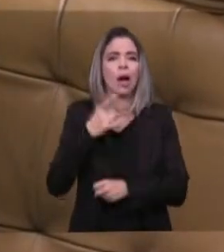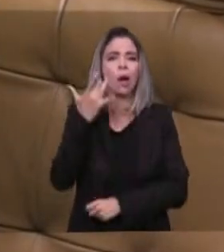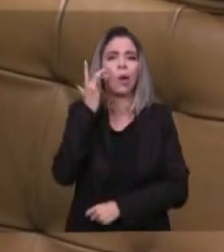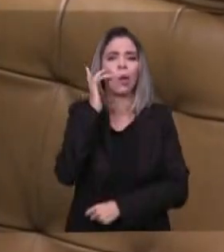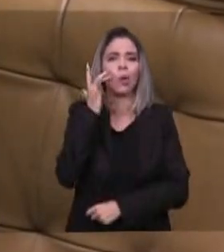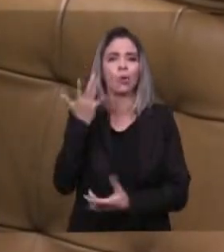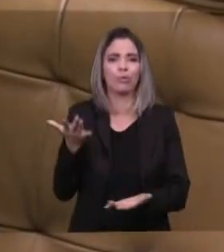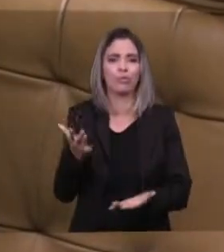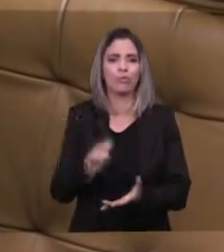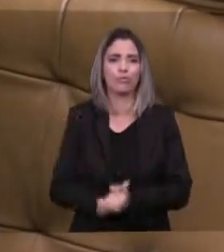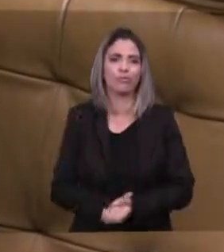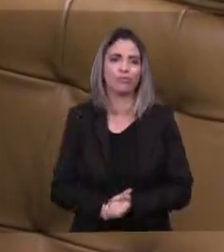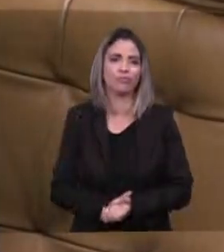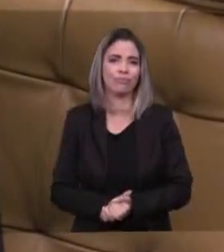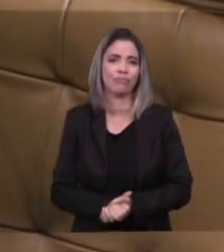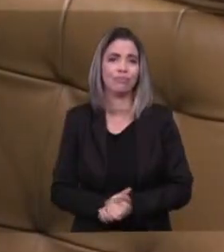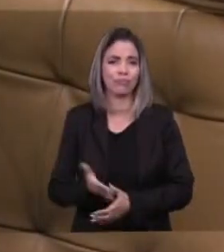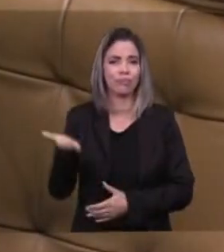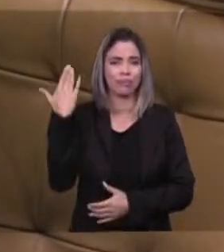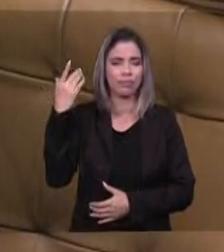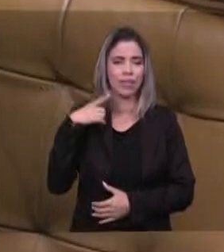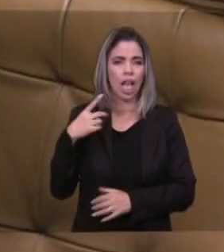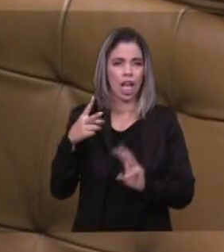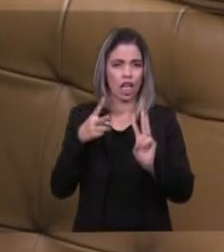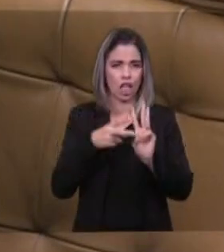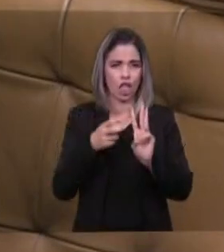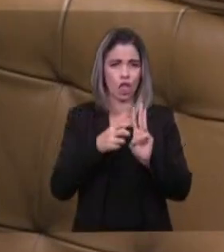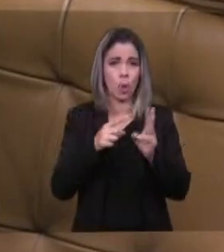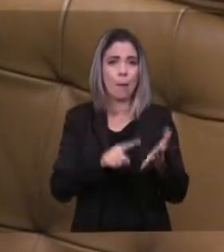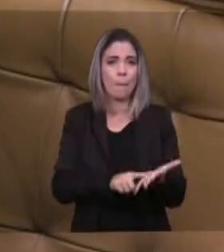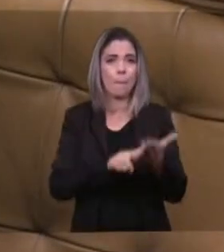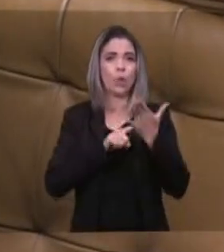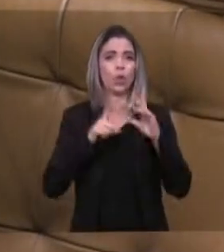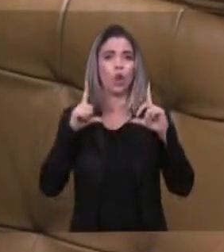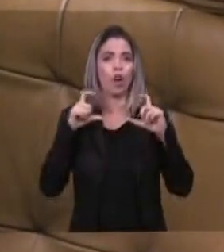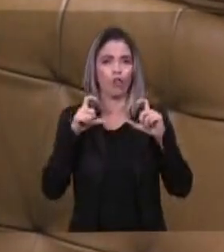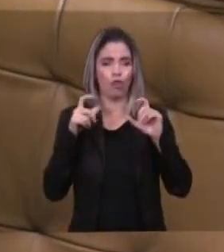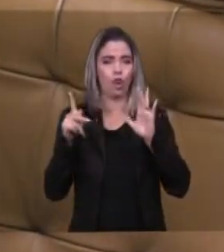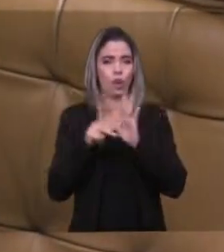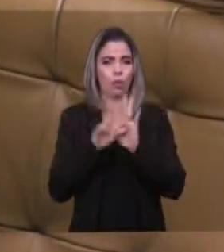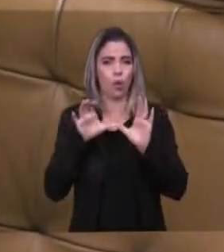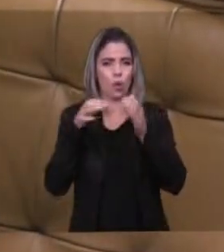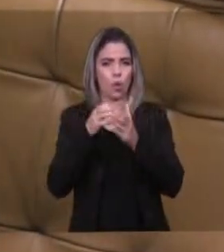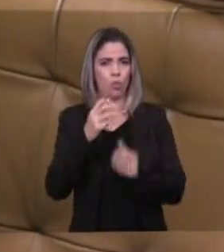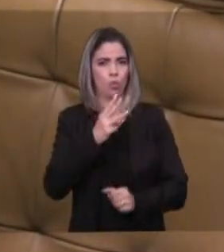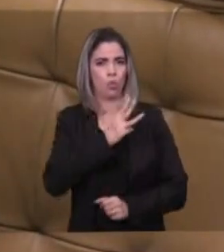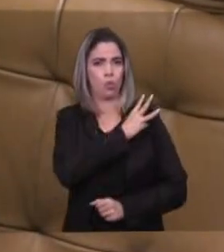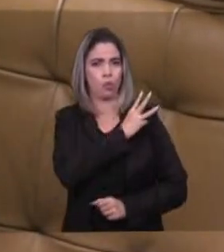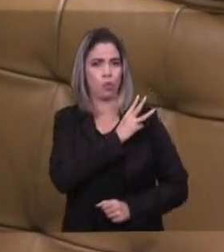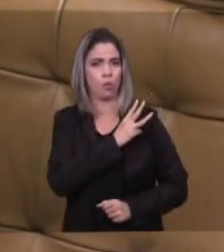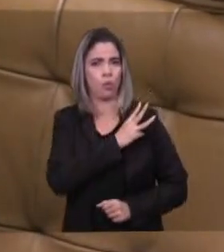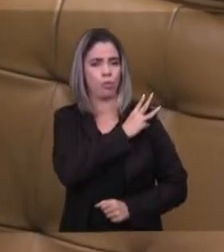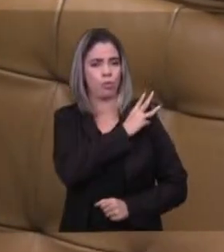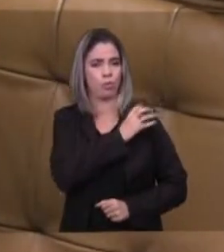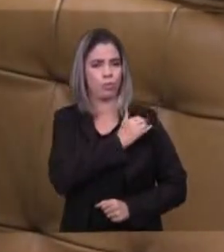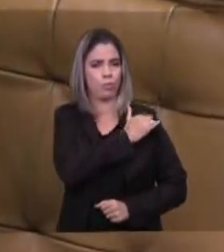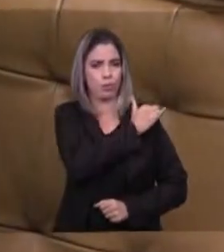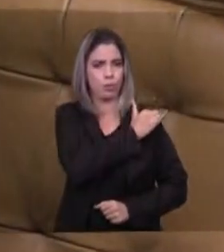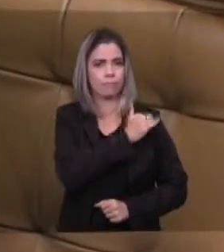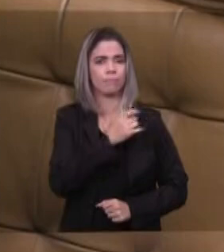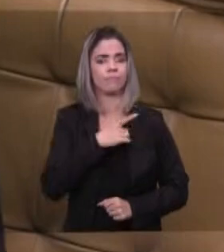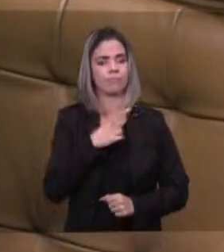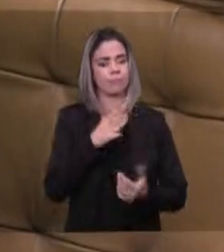foto da situação lá da aldeia Yanomami. Dizia, ministro, mas eu vejo aqui essa